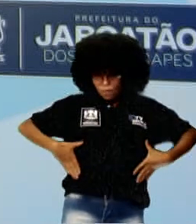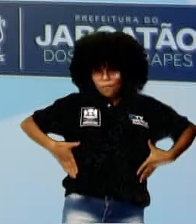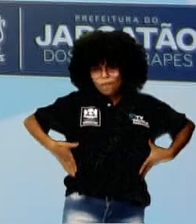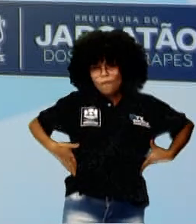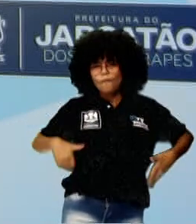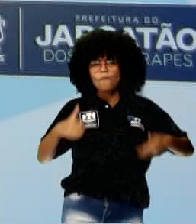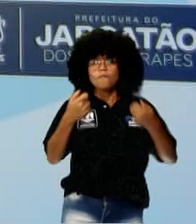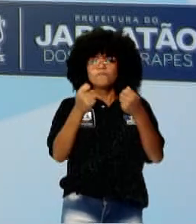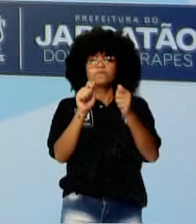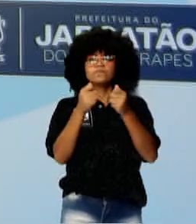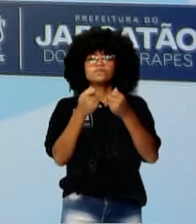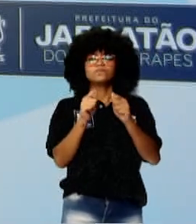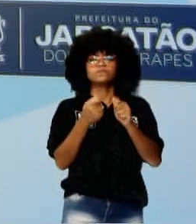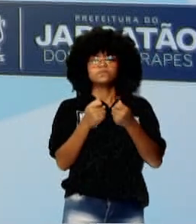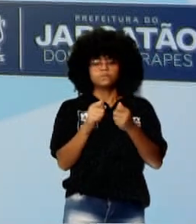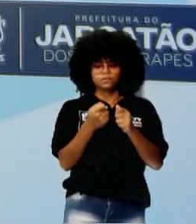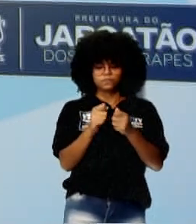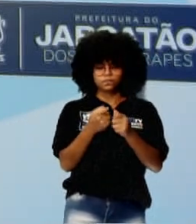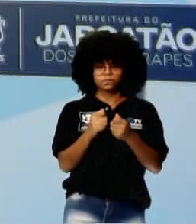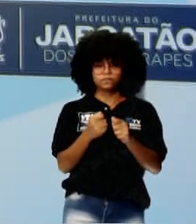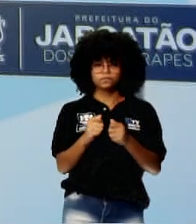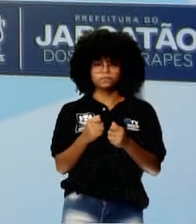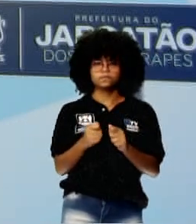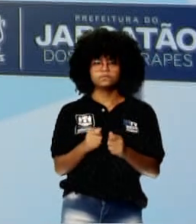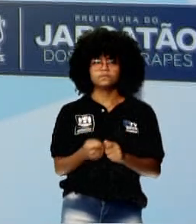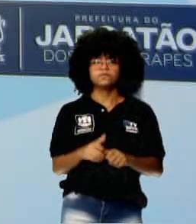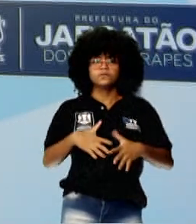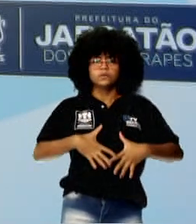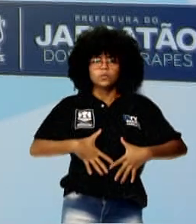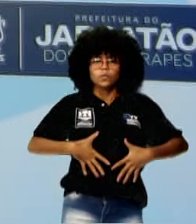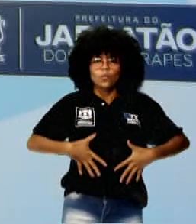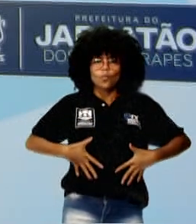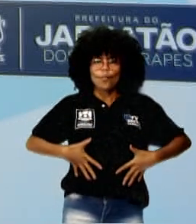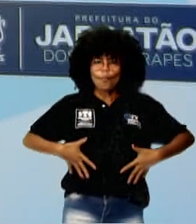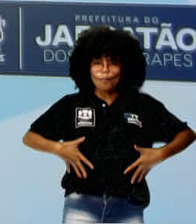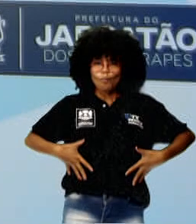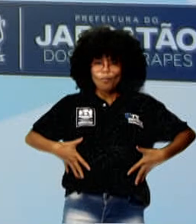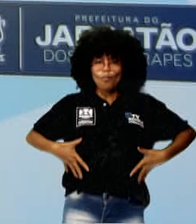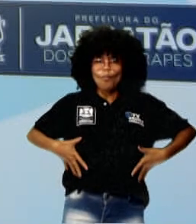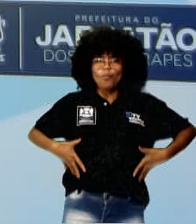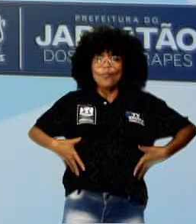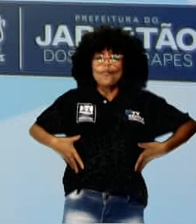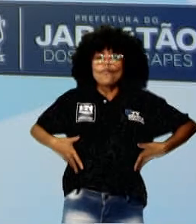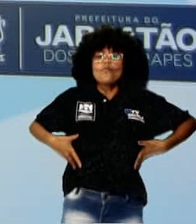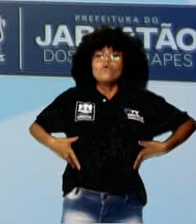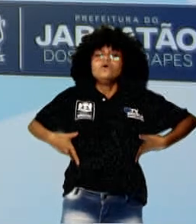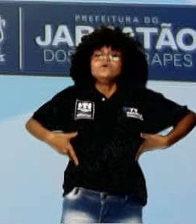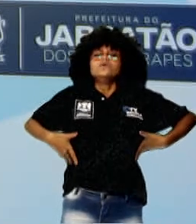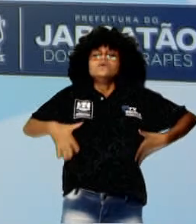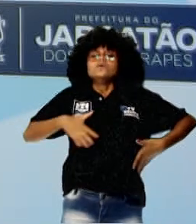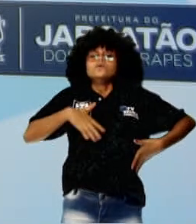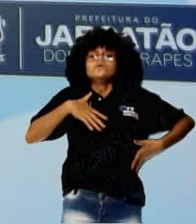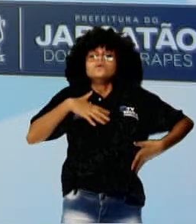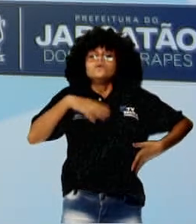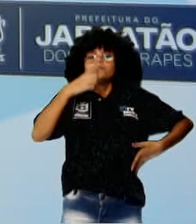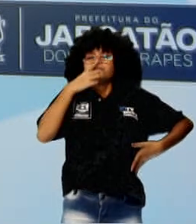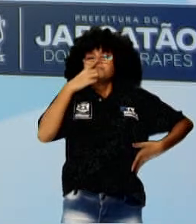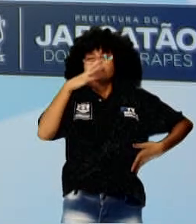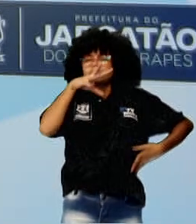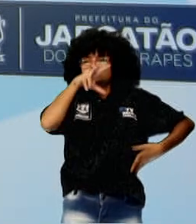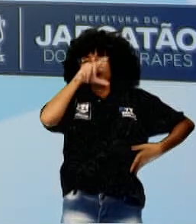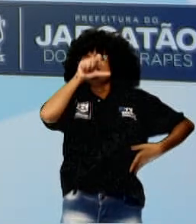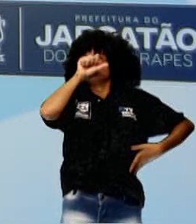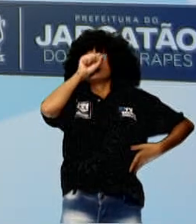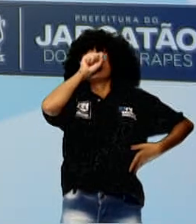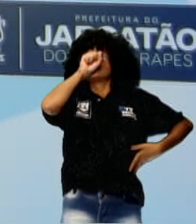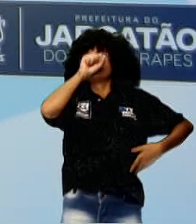foi trançando, trançando, trançando e apertando de um jeito que Branca de Neve não conseguia